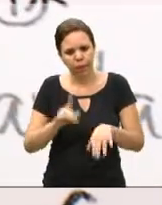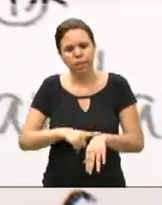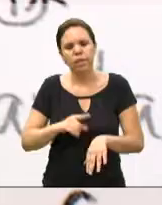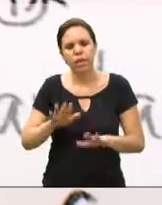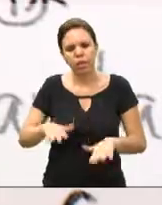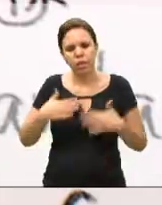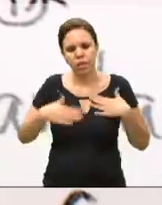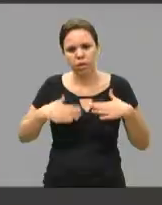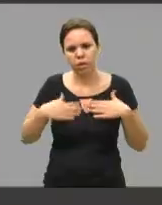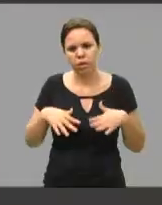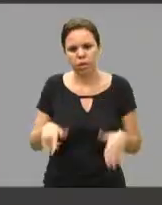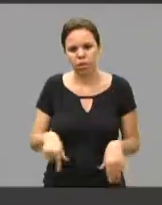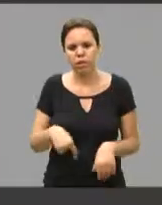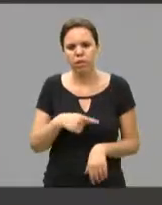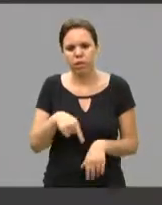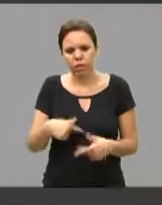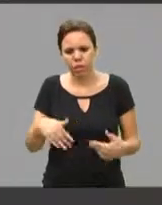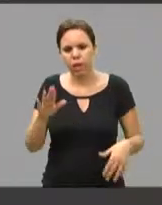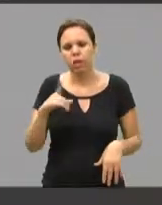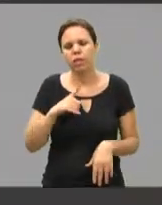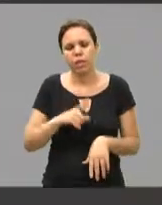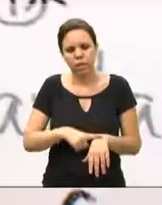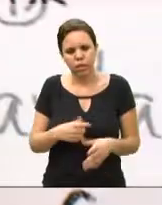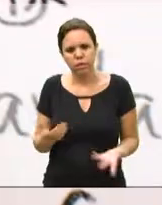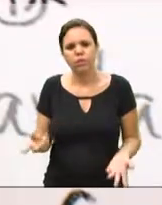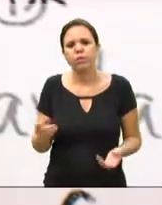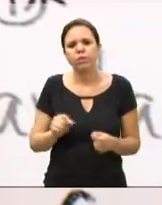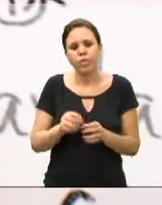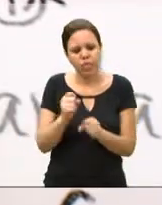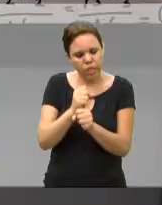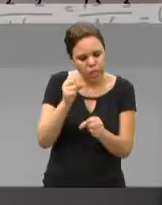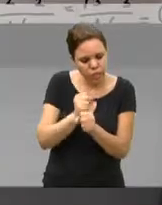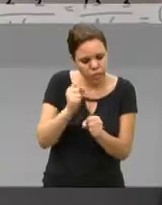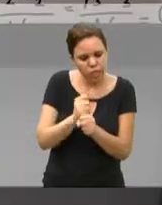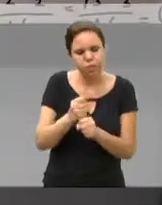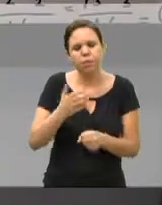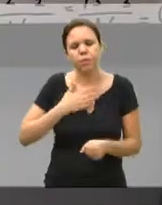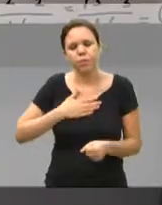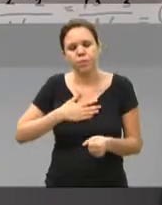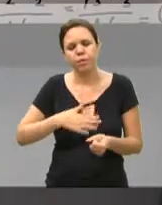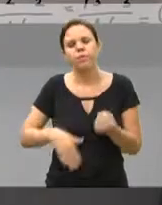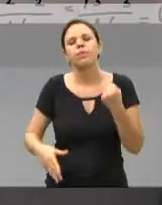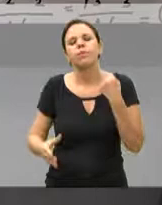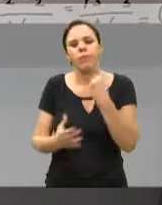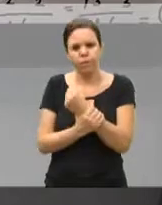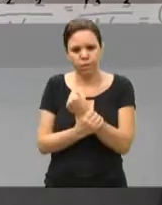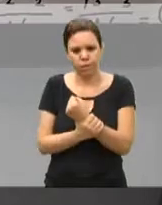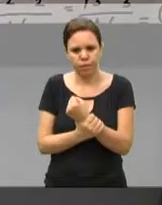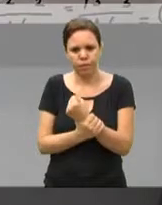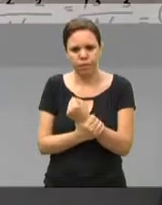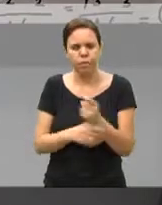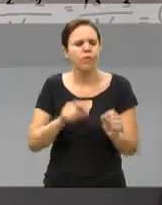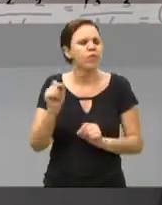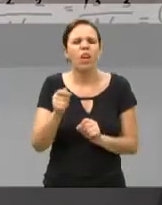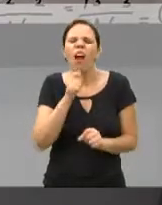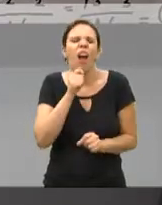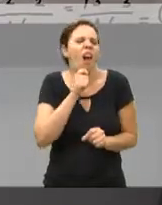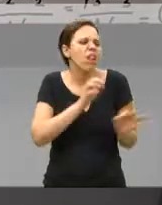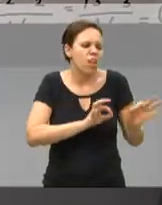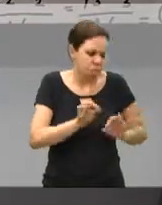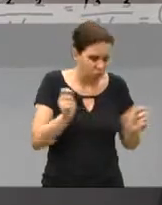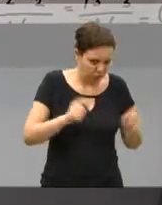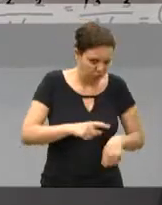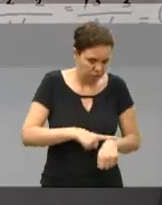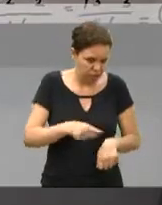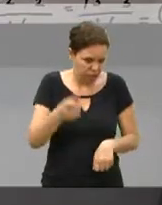tempo nessas questões. Ele que são pode um levar mais um tempo ali, né, com mais segurança até, sim, né? Com agora, quem não se preparou até agora? Dá